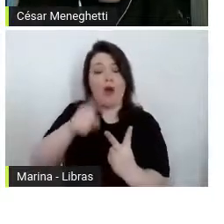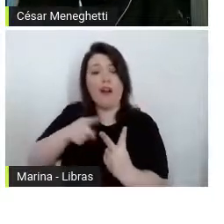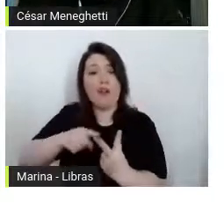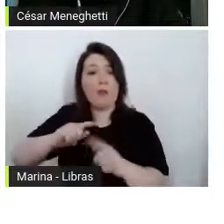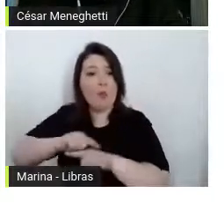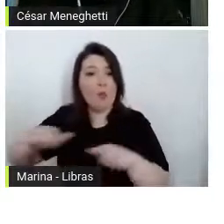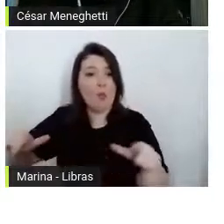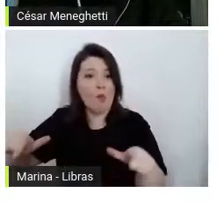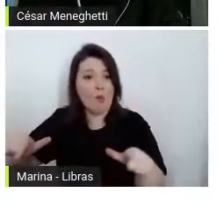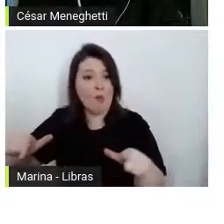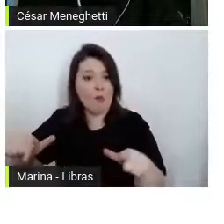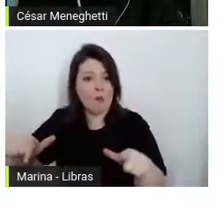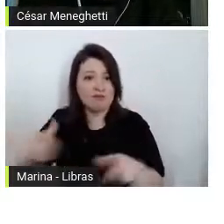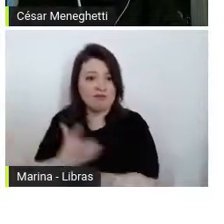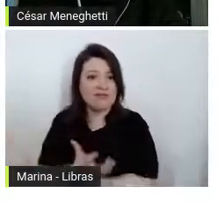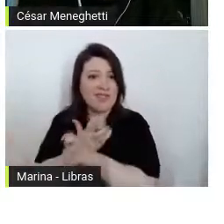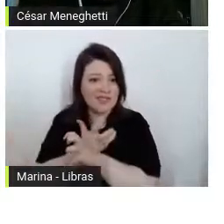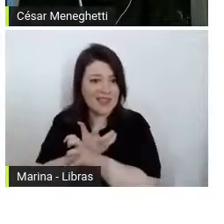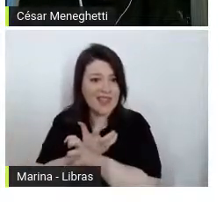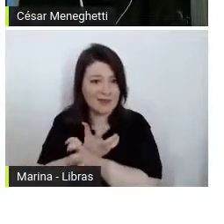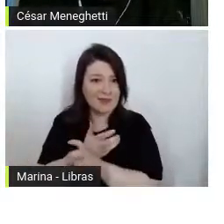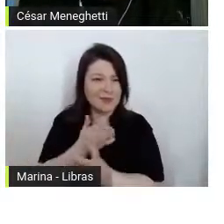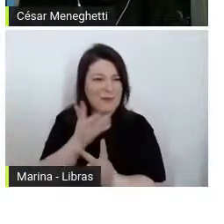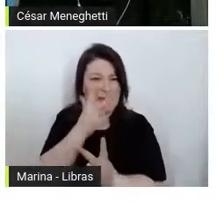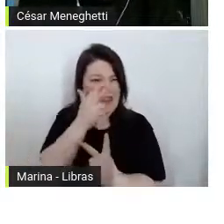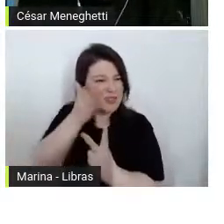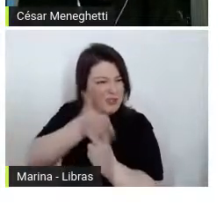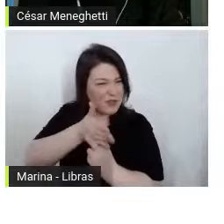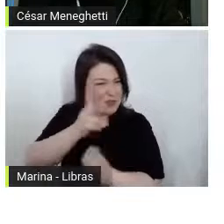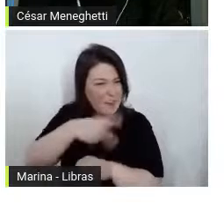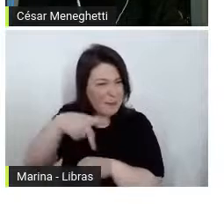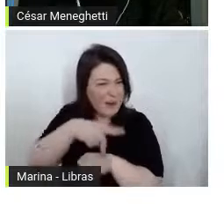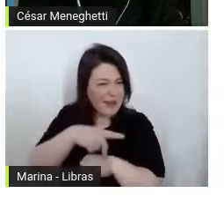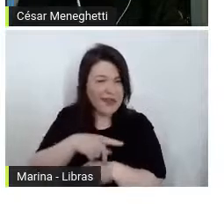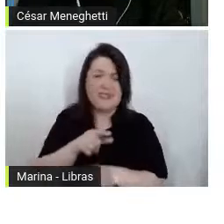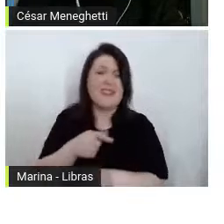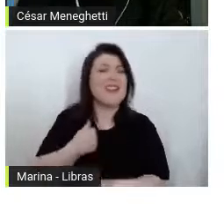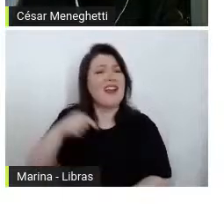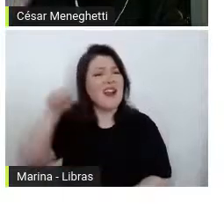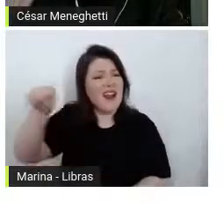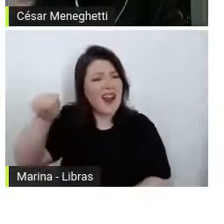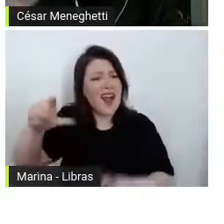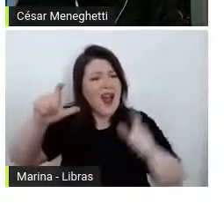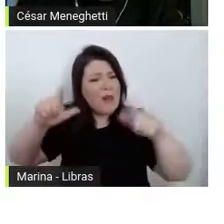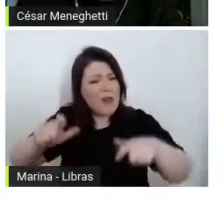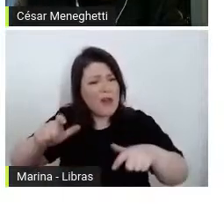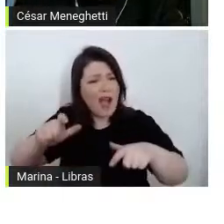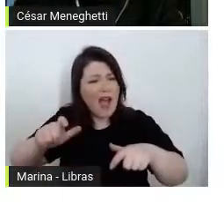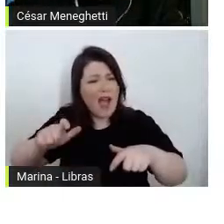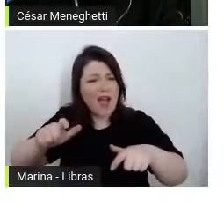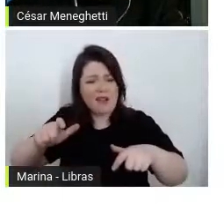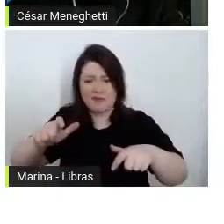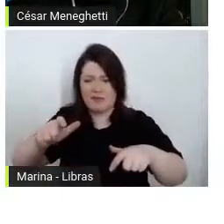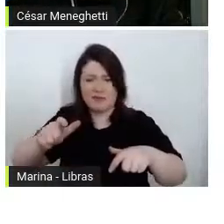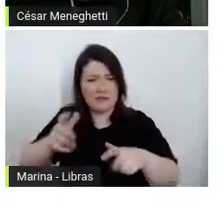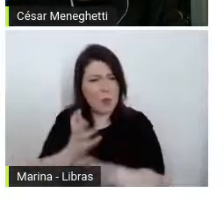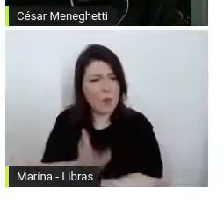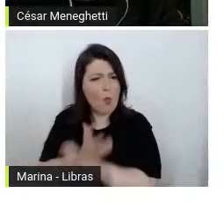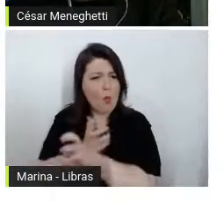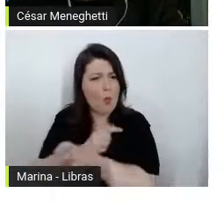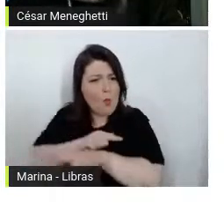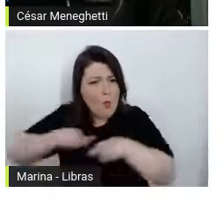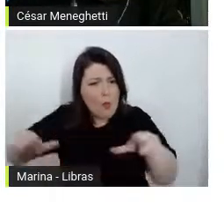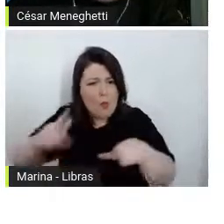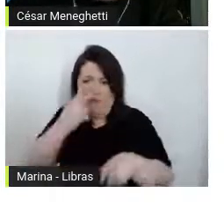os desertos, assim, ele é um deserto estranho, tem muito mineral, esse tipo de coisa.